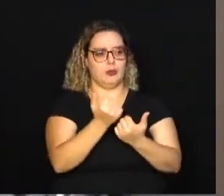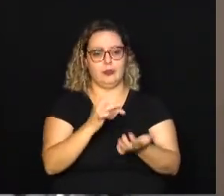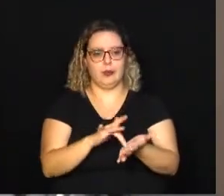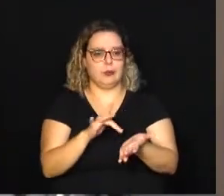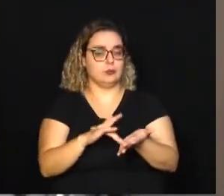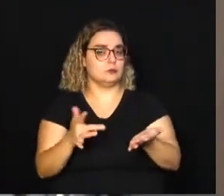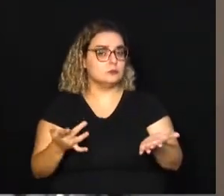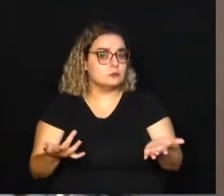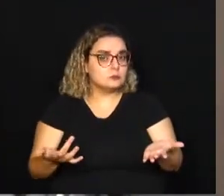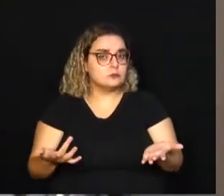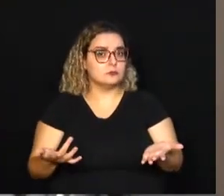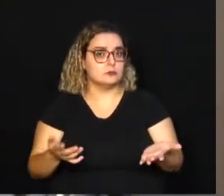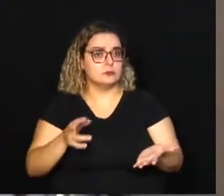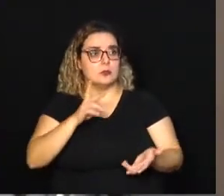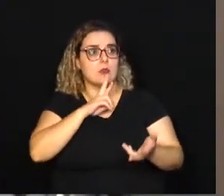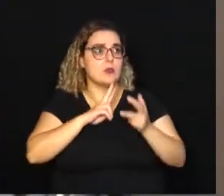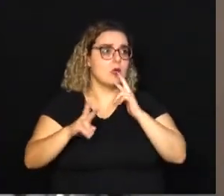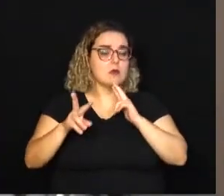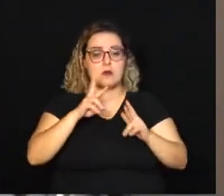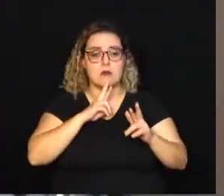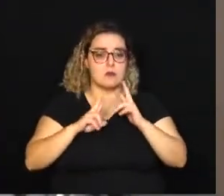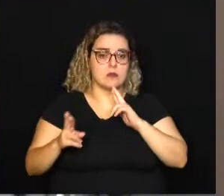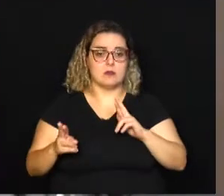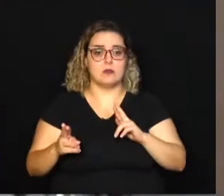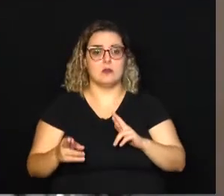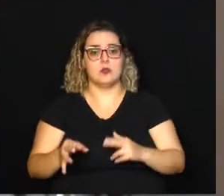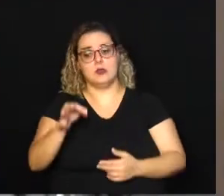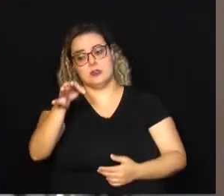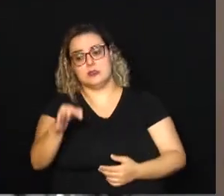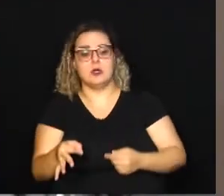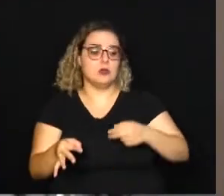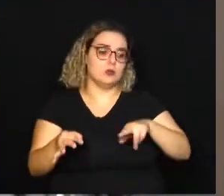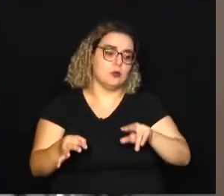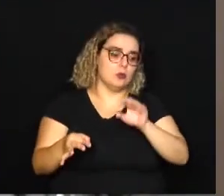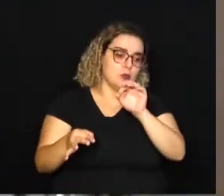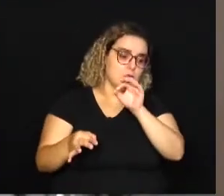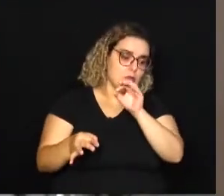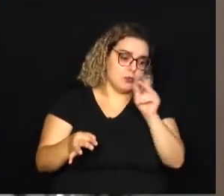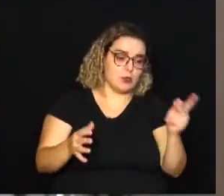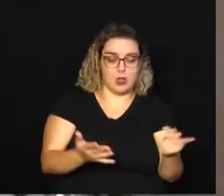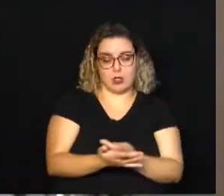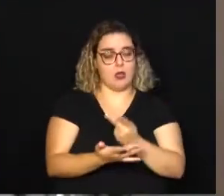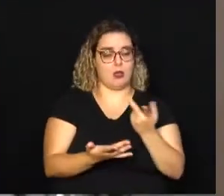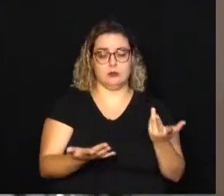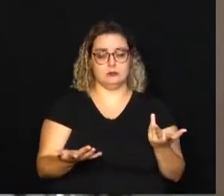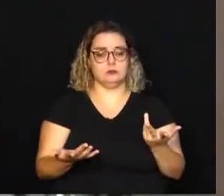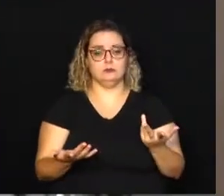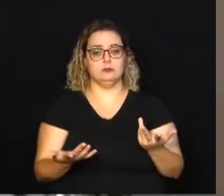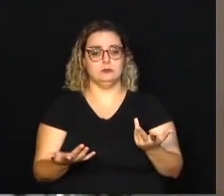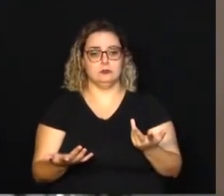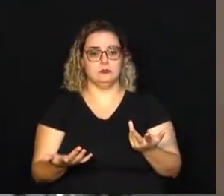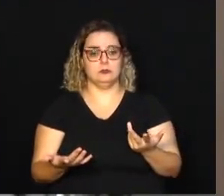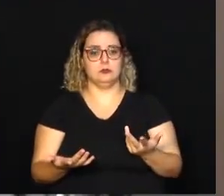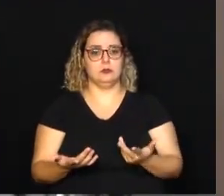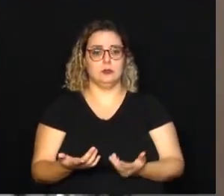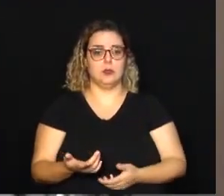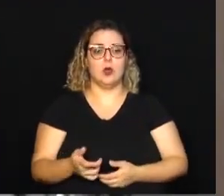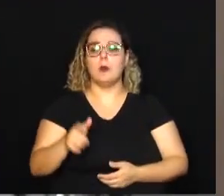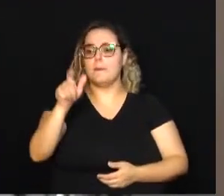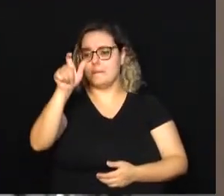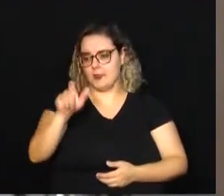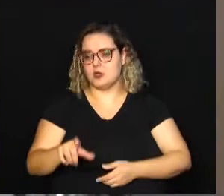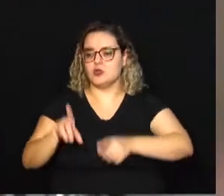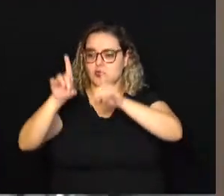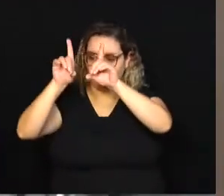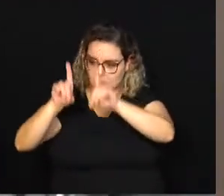você responder por certo ou por errado. Então, tanto para a pessoa com deficiência ou com a